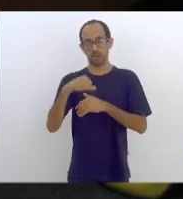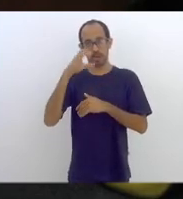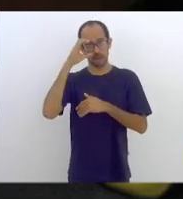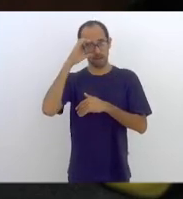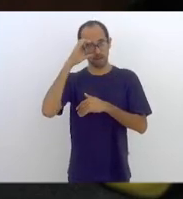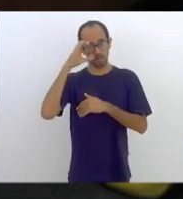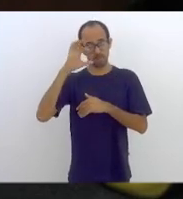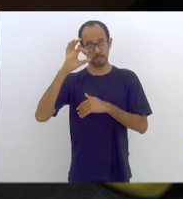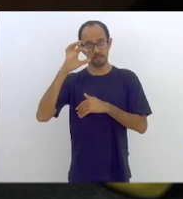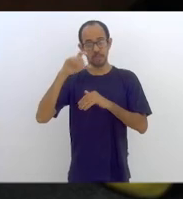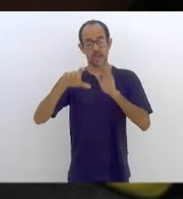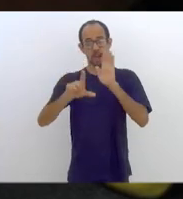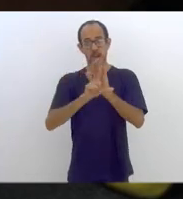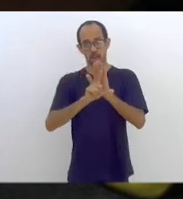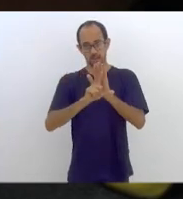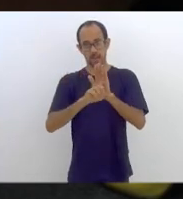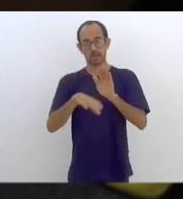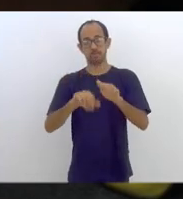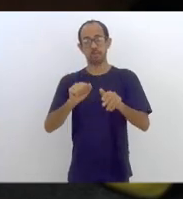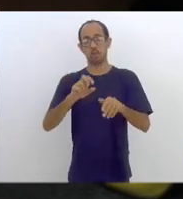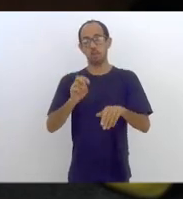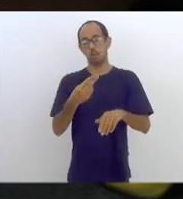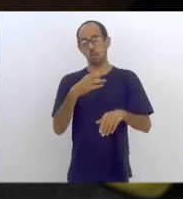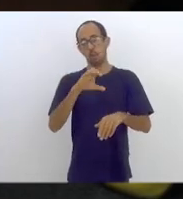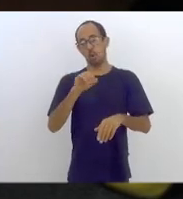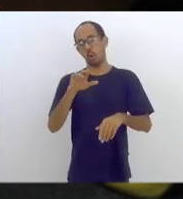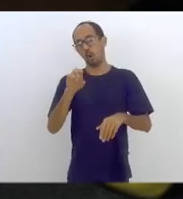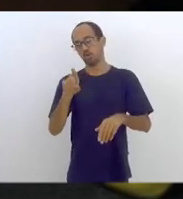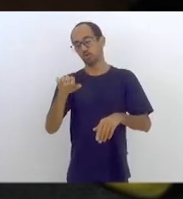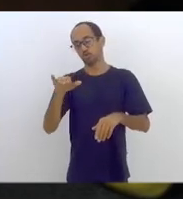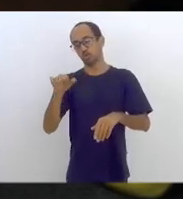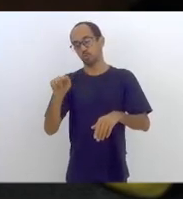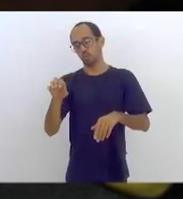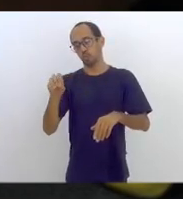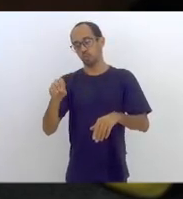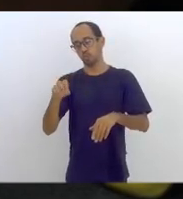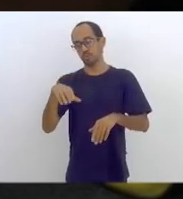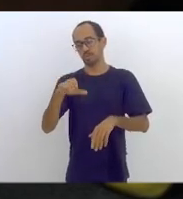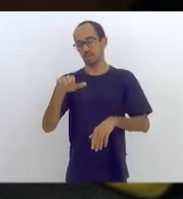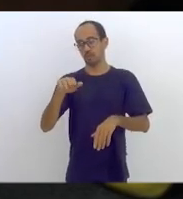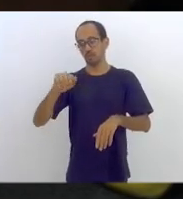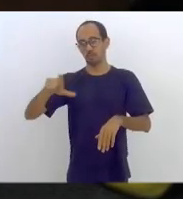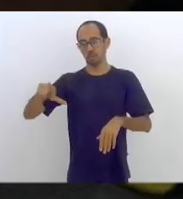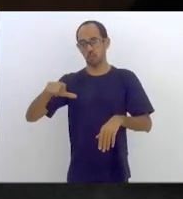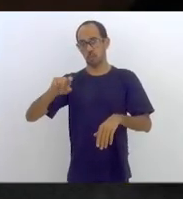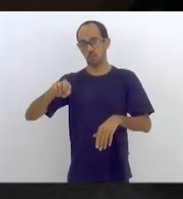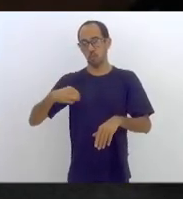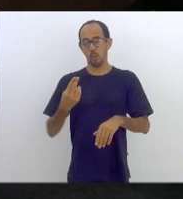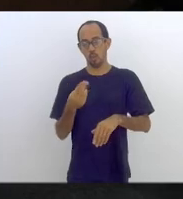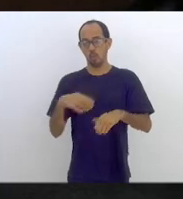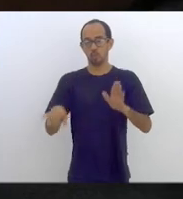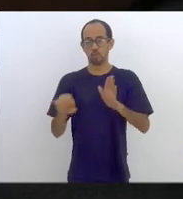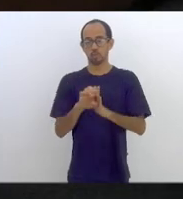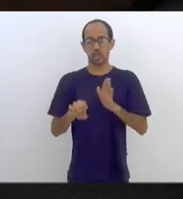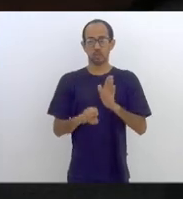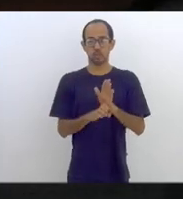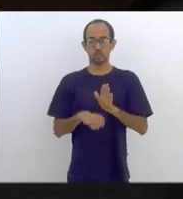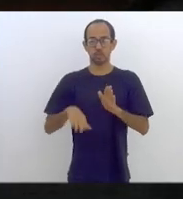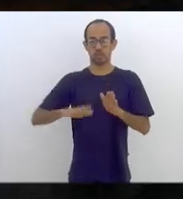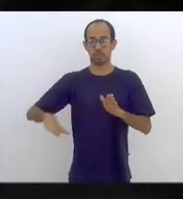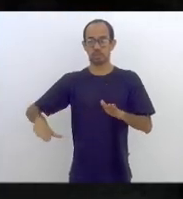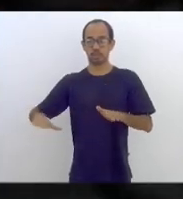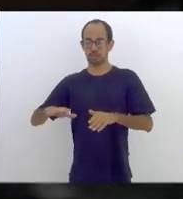seja o código civil seja o Estatuto da Criança e do Adolescente exatamente para garantir uma